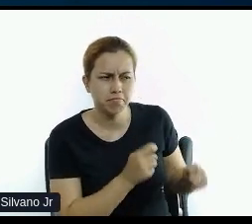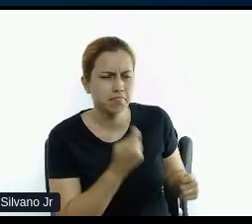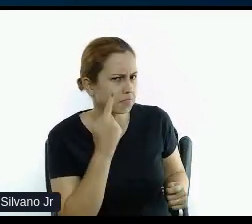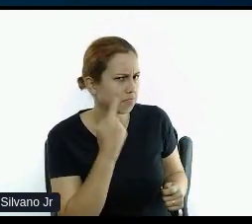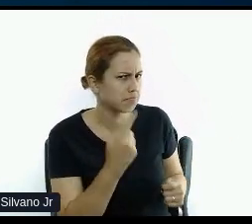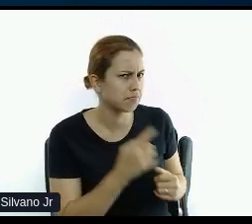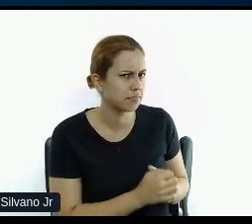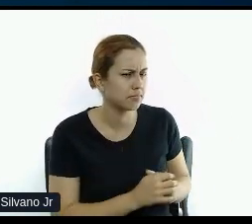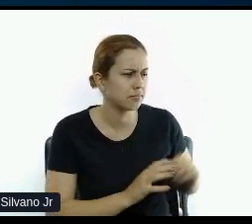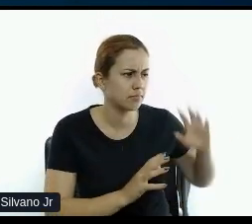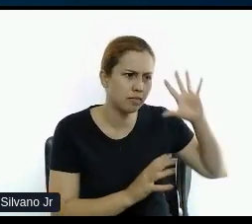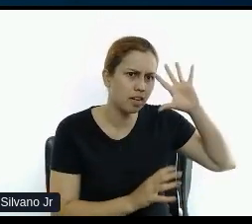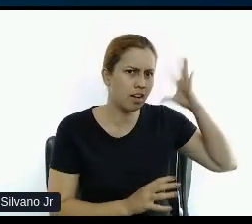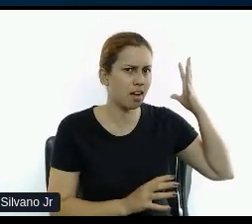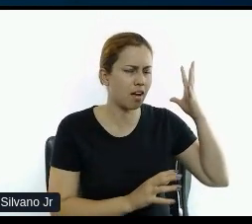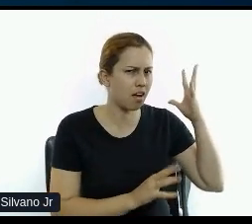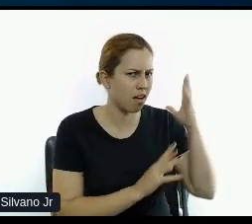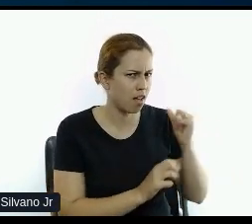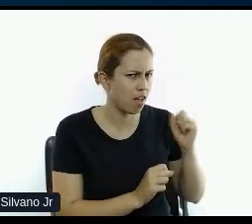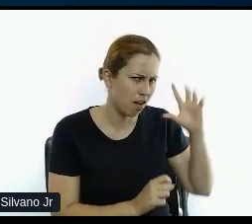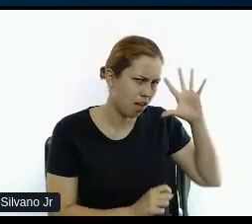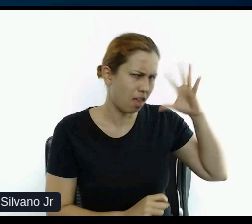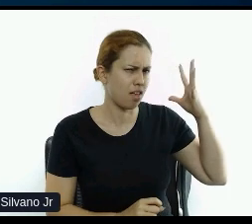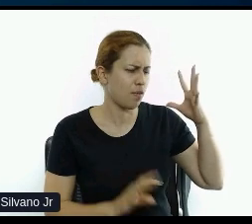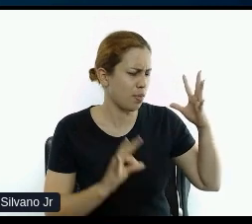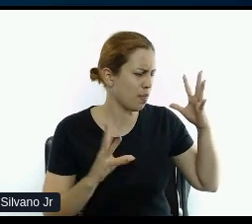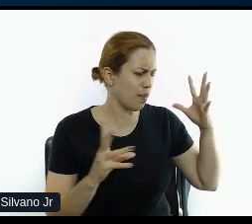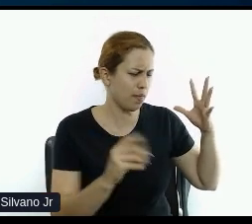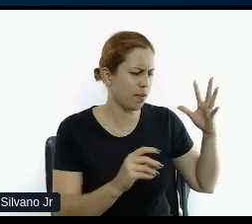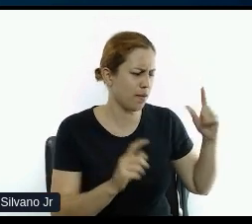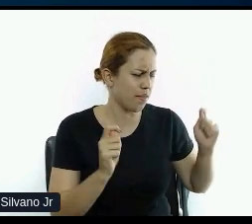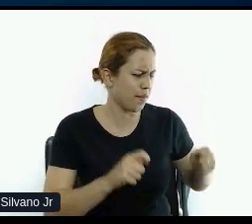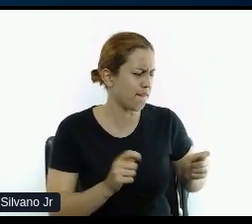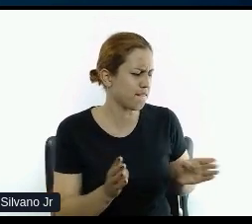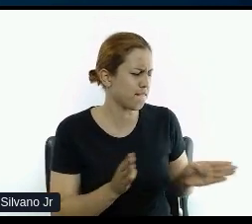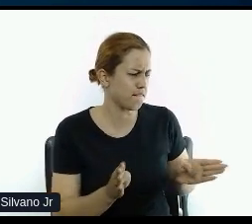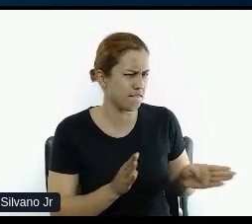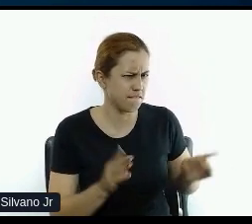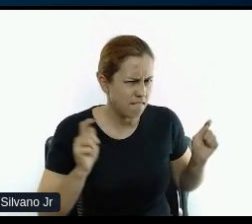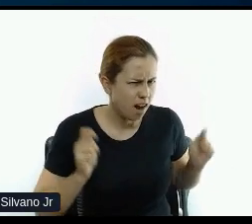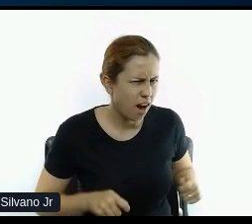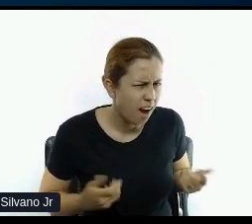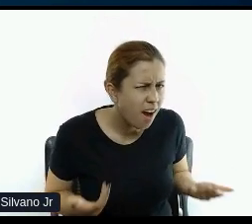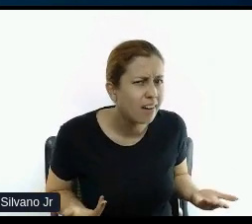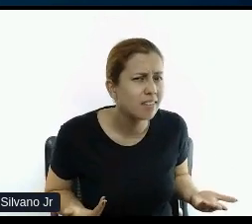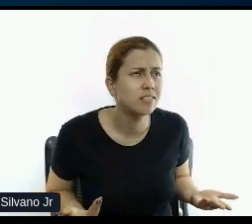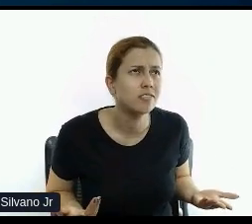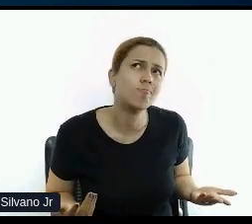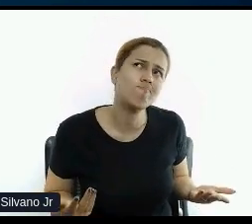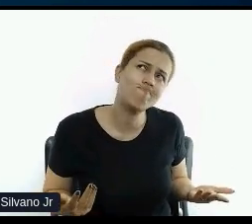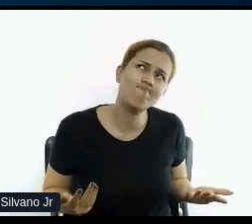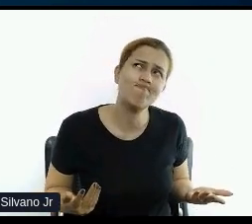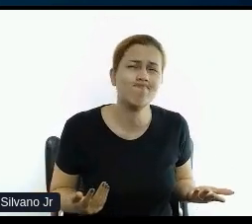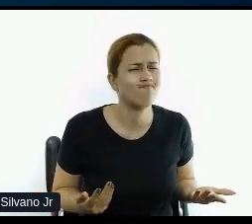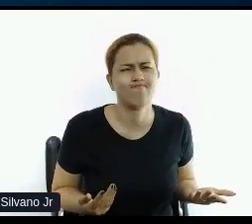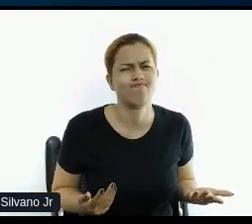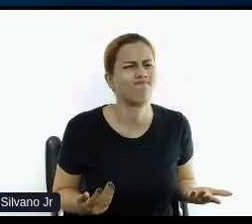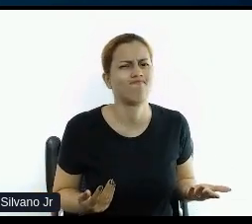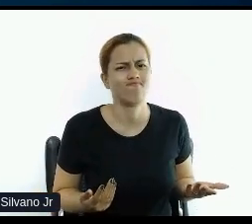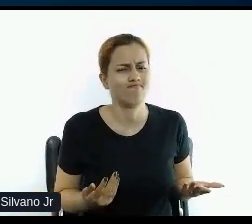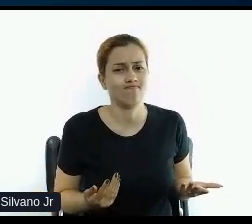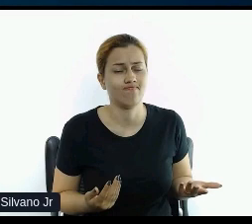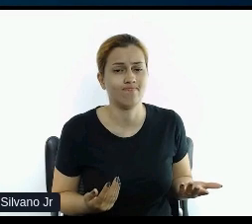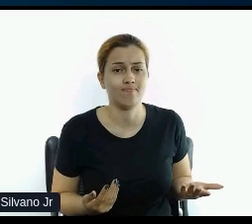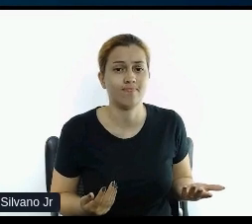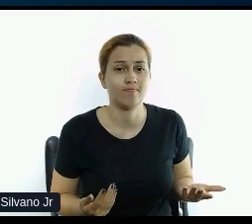solução matadora que todos os softwares vão ser acessíveis e etc. Eu diria logo de cara que não. E aí eu trouxe